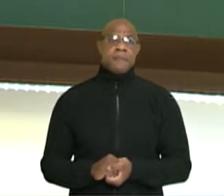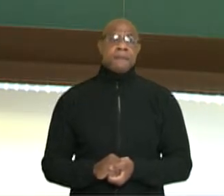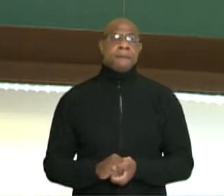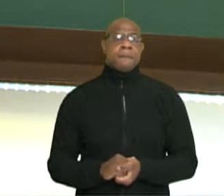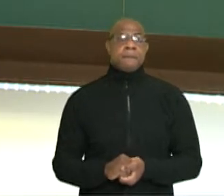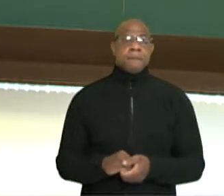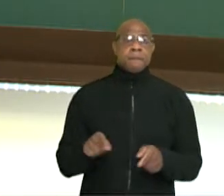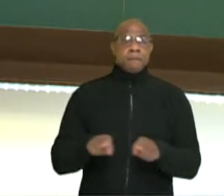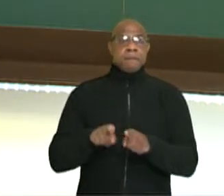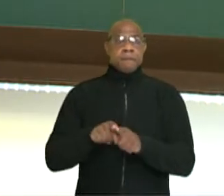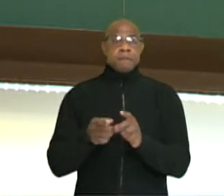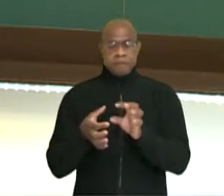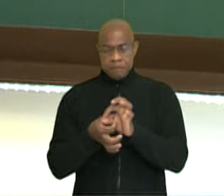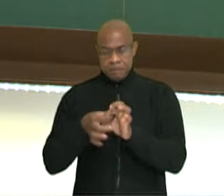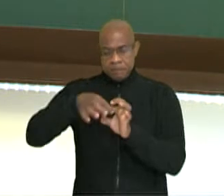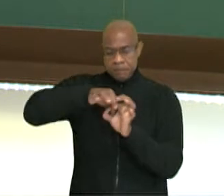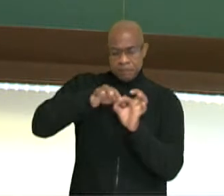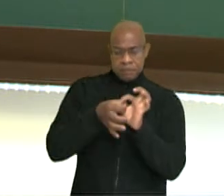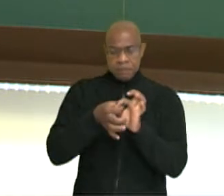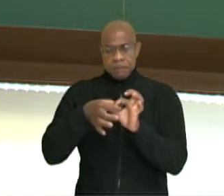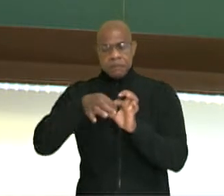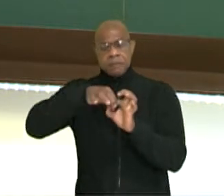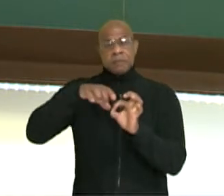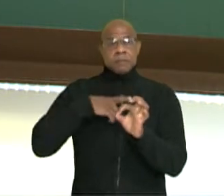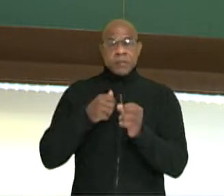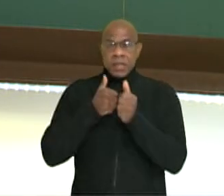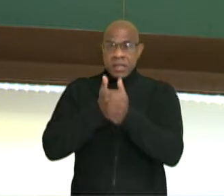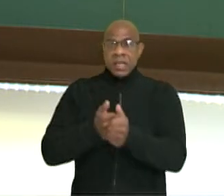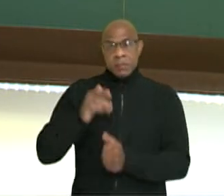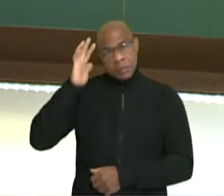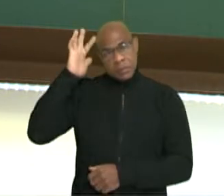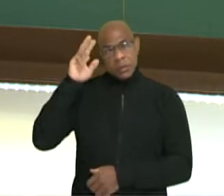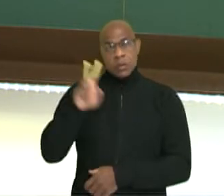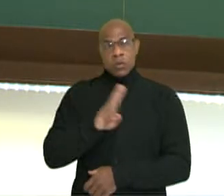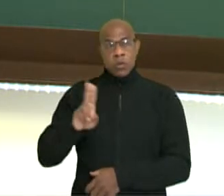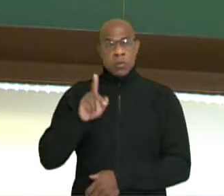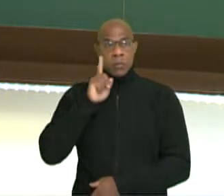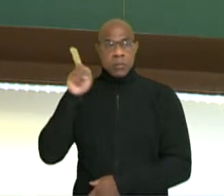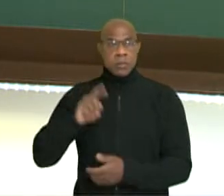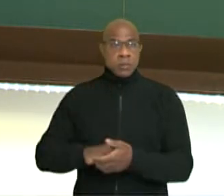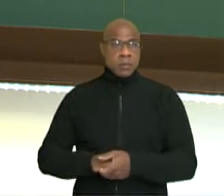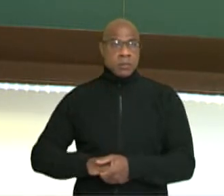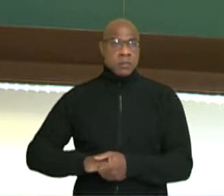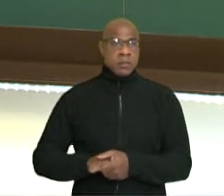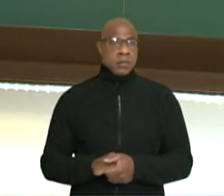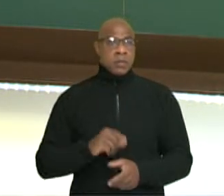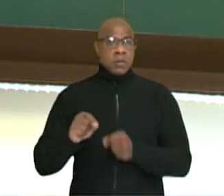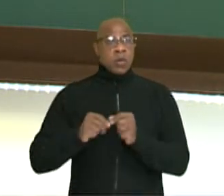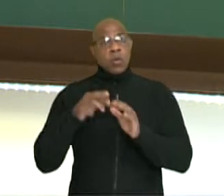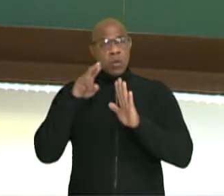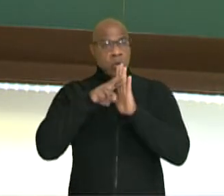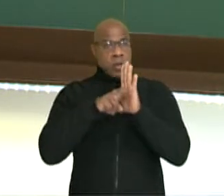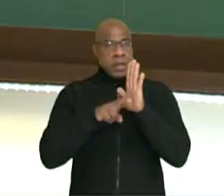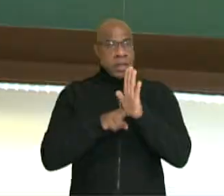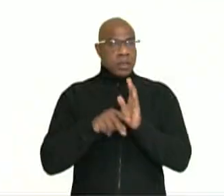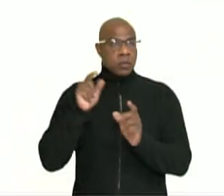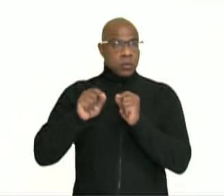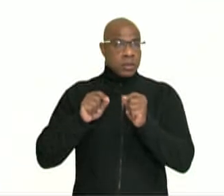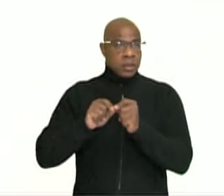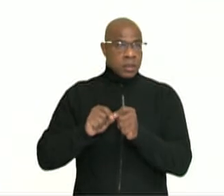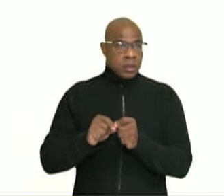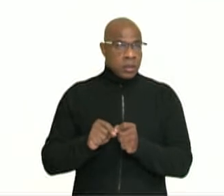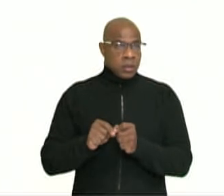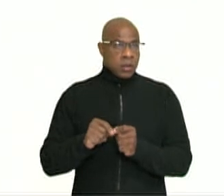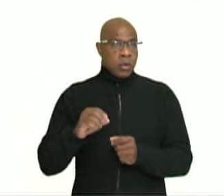E as ligações químicas, elas seguem uma teoria que se chama teoria do octeto ou regra do octeto, que fala o seguinte: